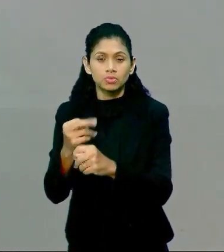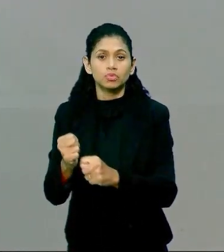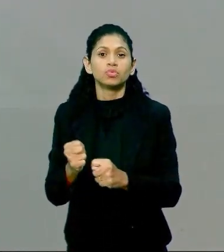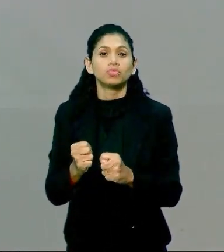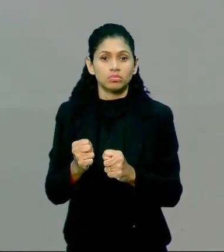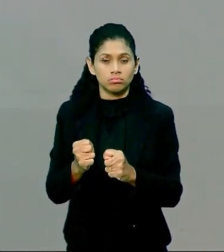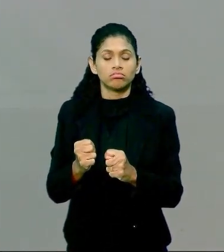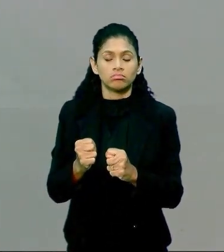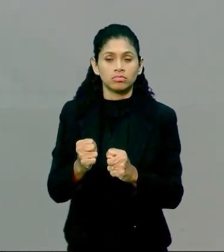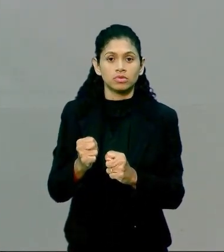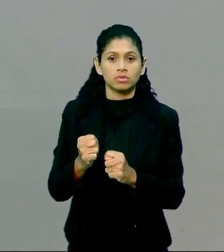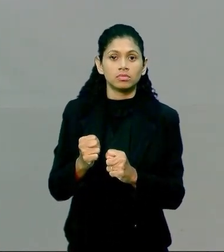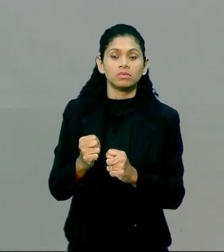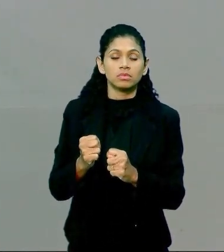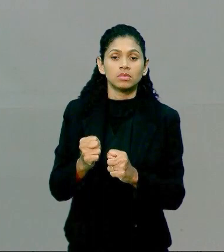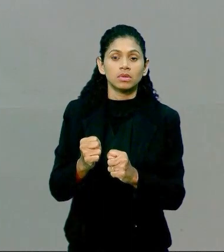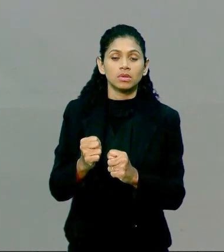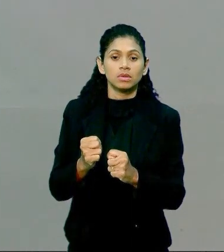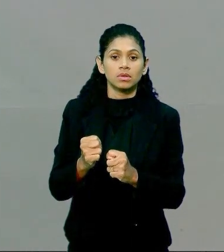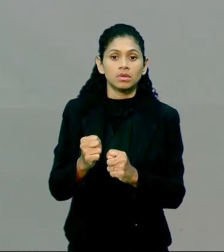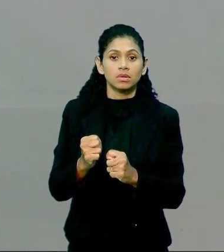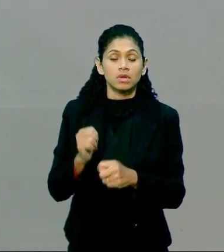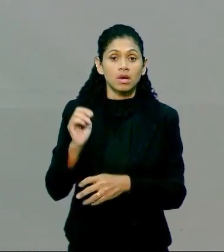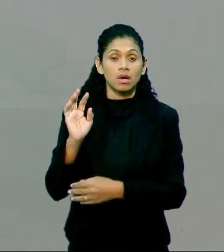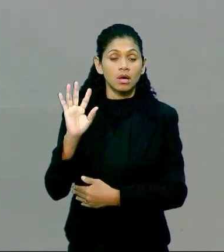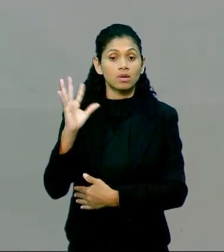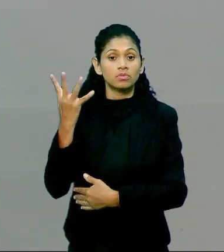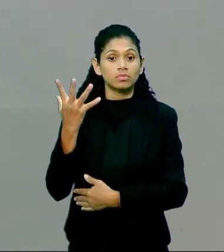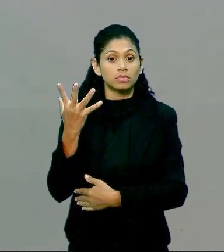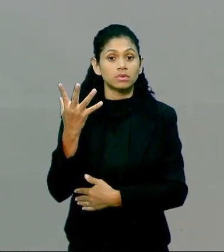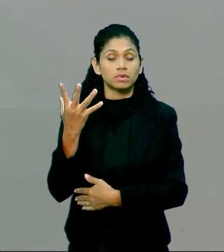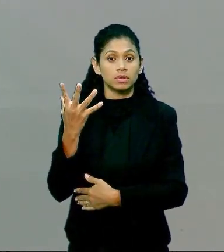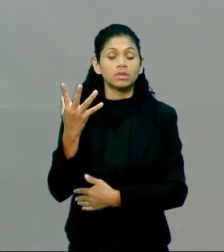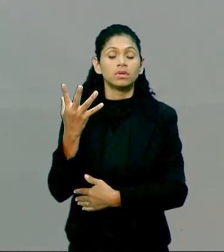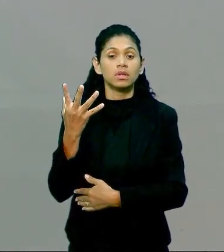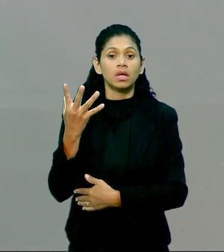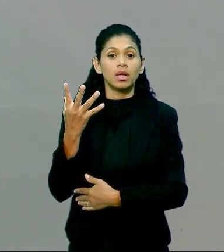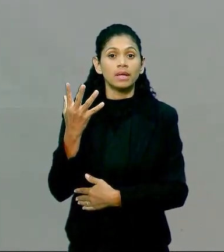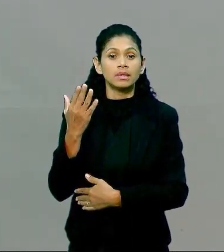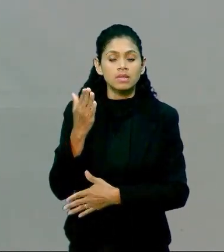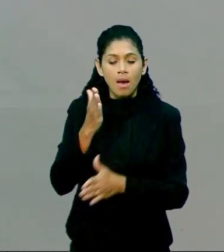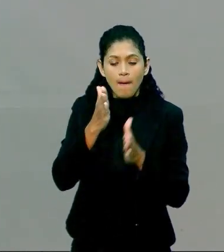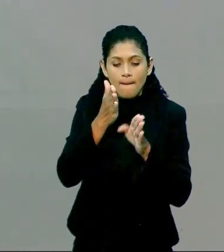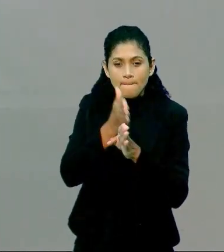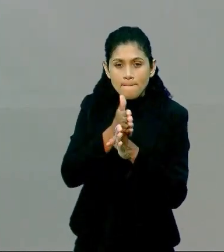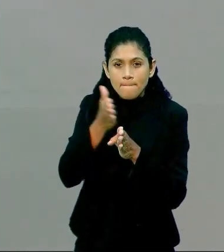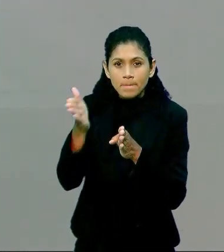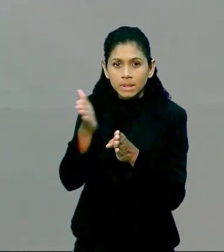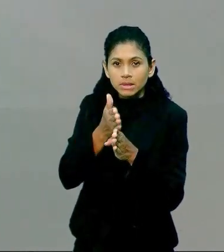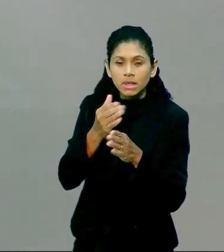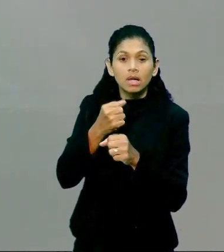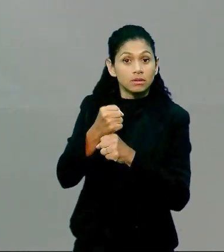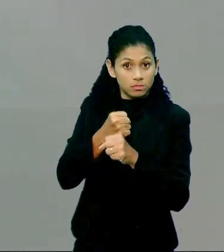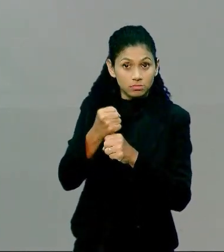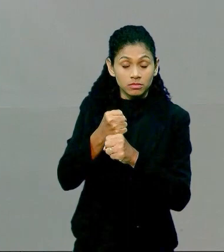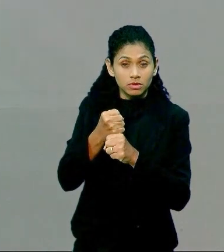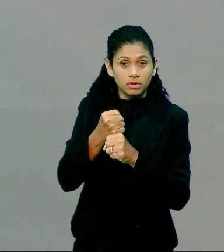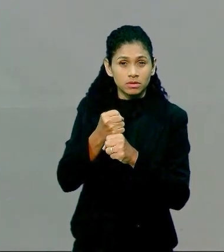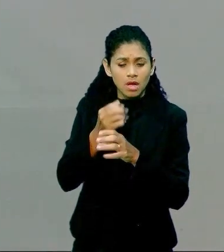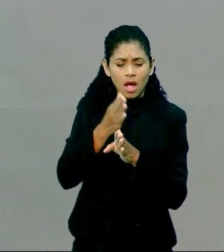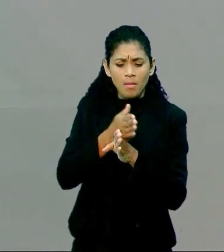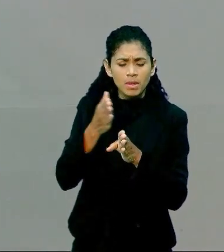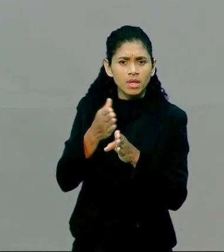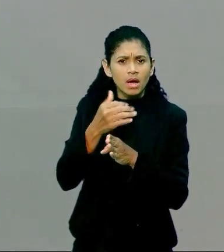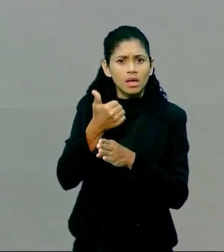faz isso? Pessoal, é simples. Quantos meses tem um ano? 12. Então quanto é que é a metade de 12? 6.